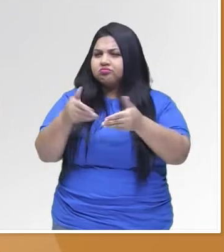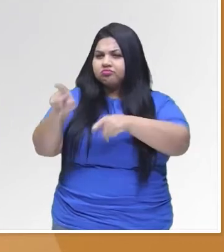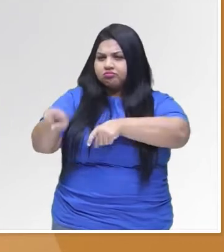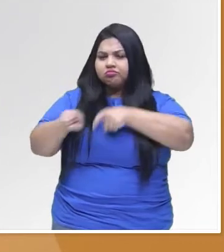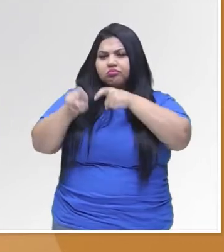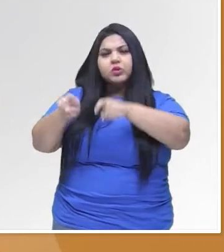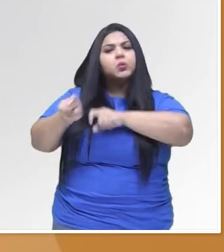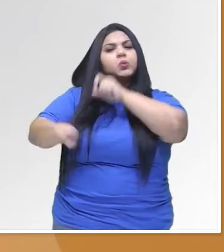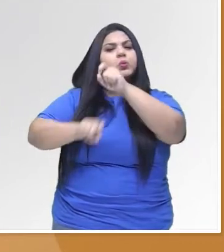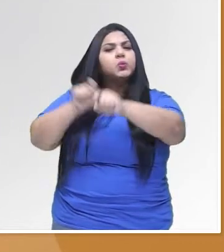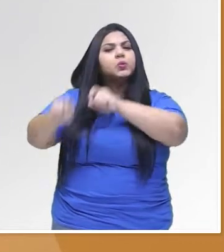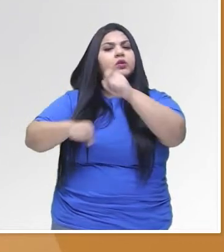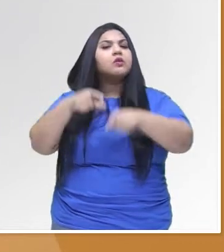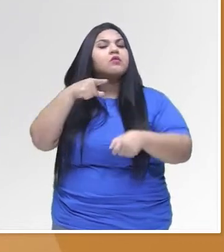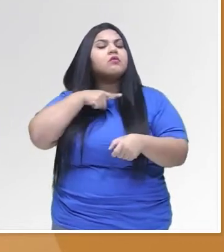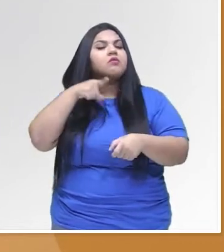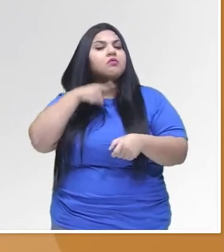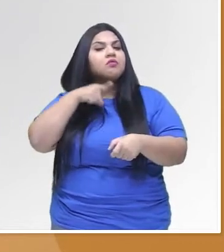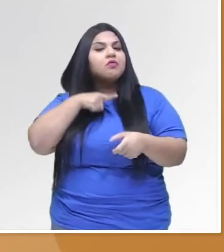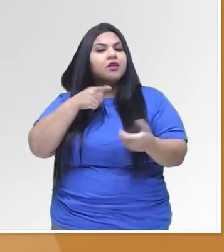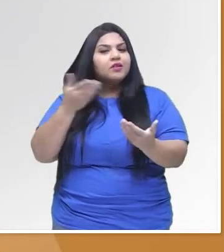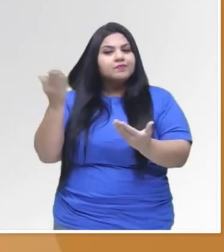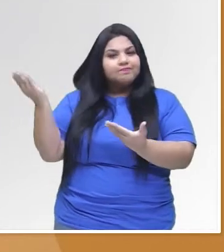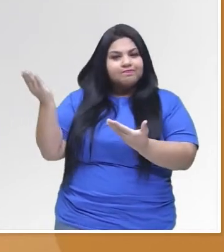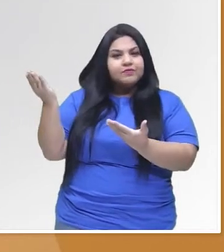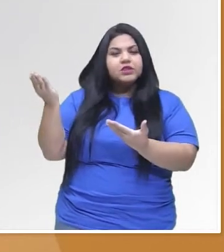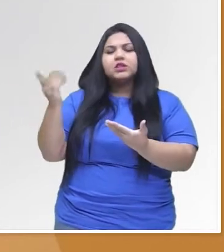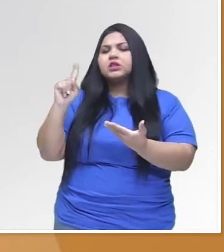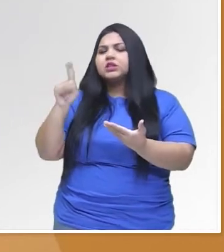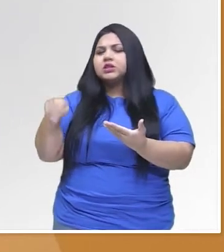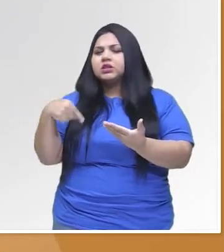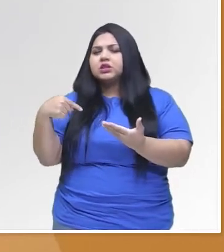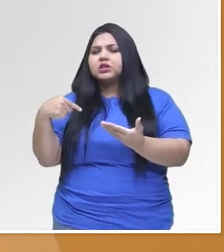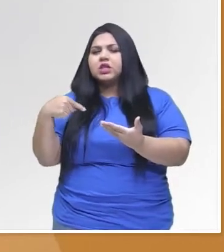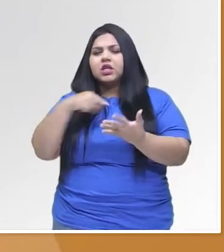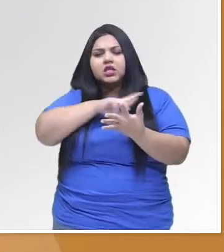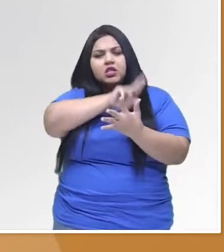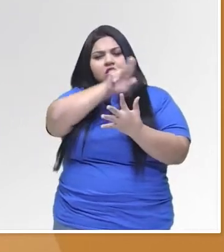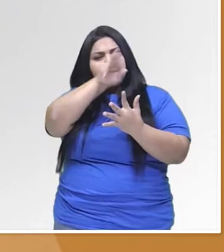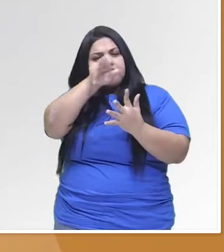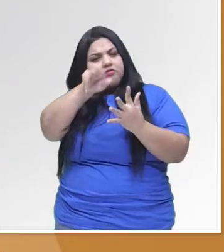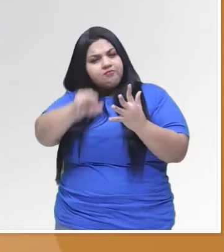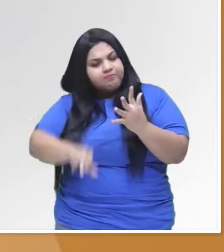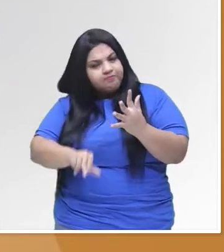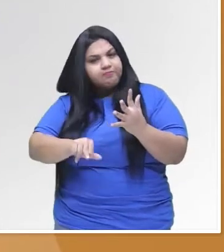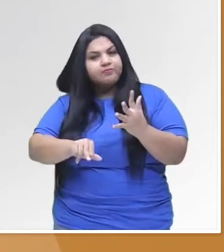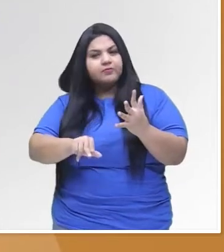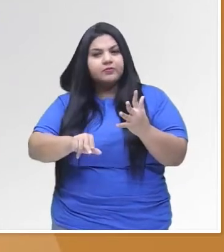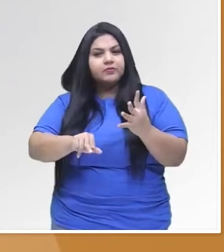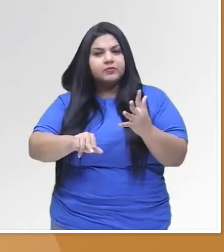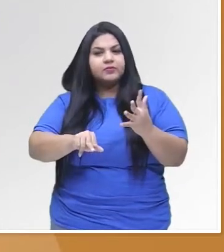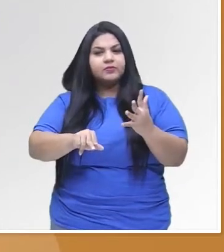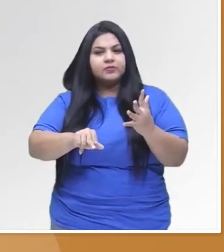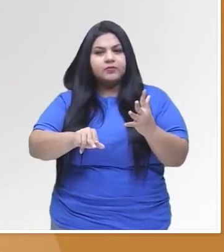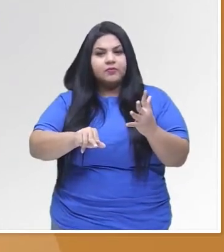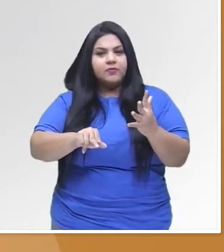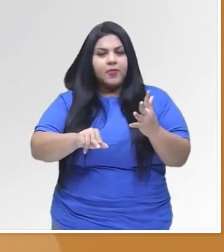O que ela tem aí na região Centro-Sul? Ela é bastante diversificada,